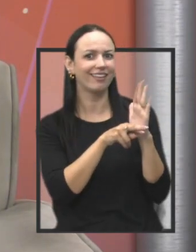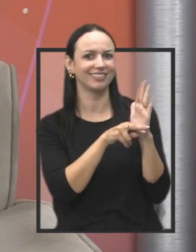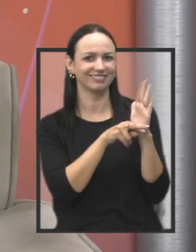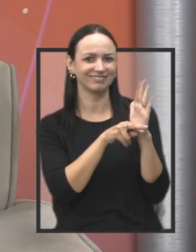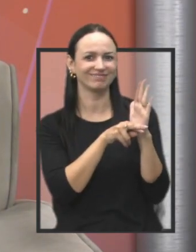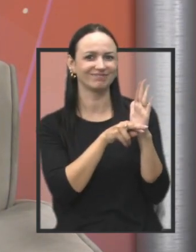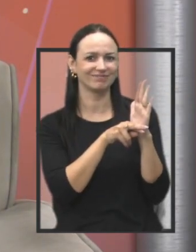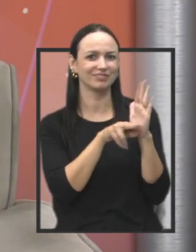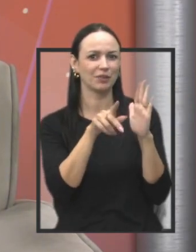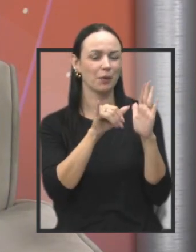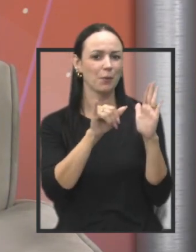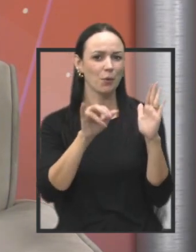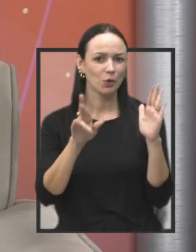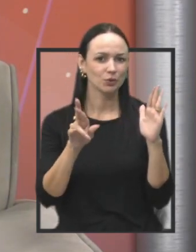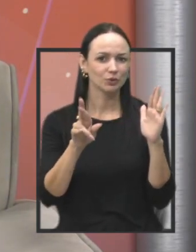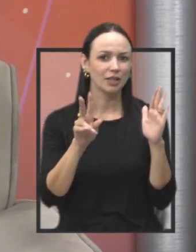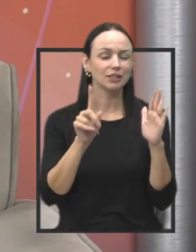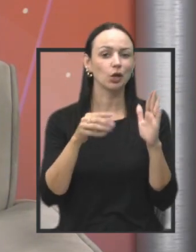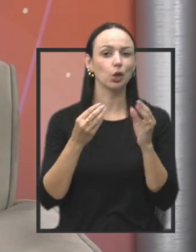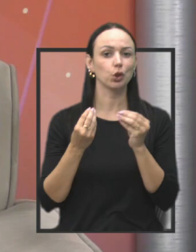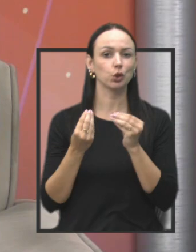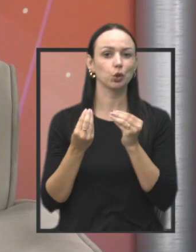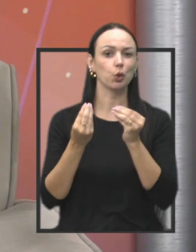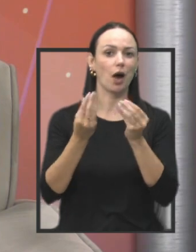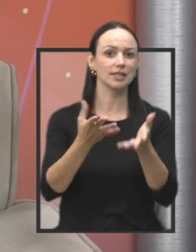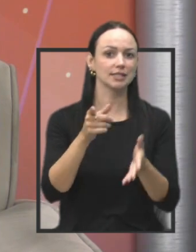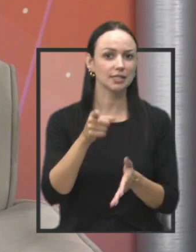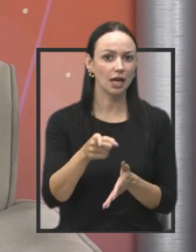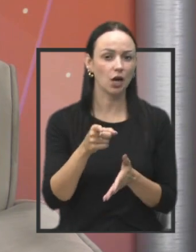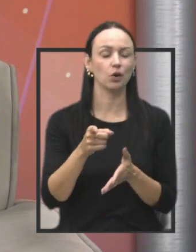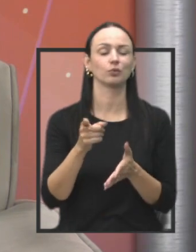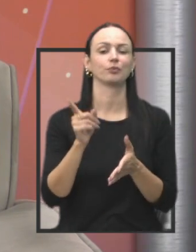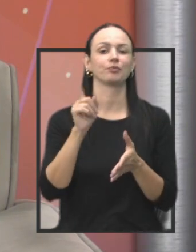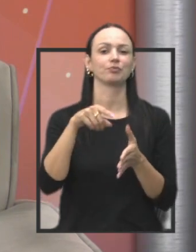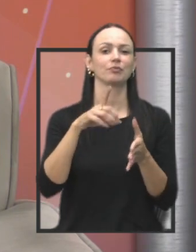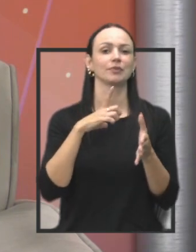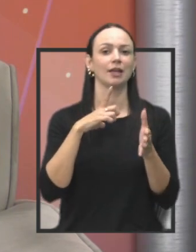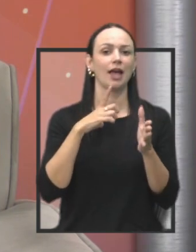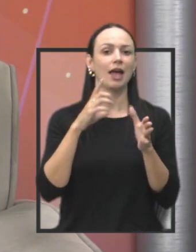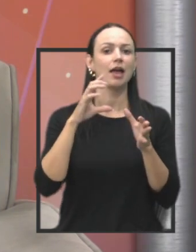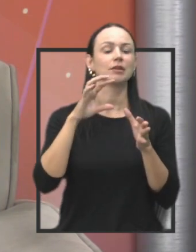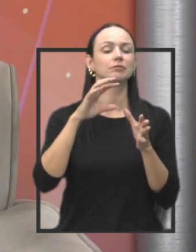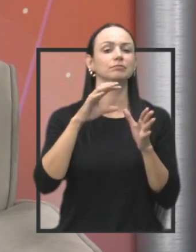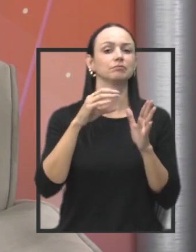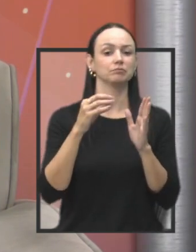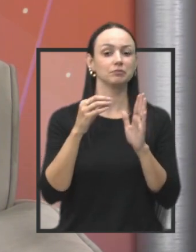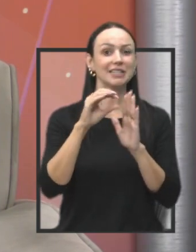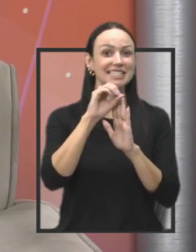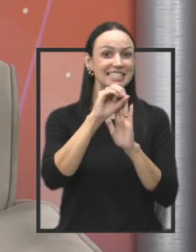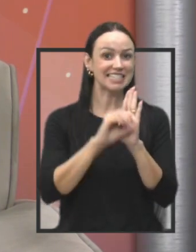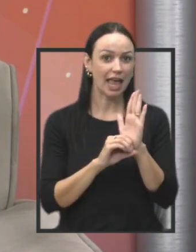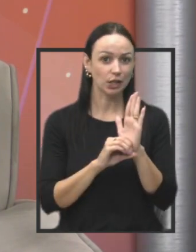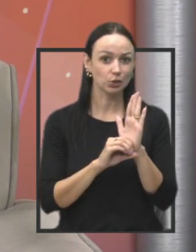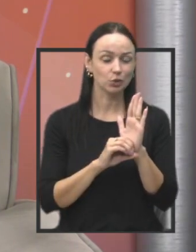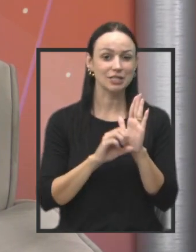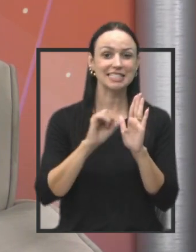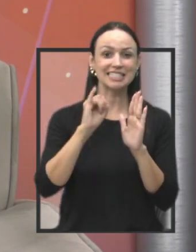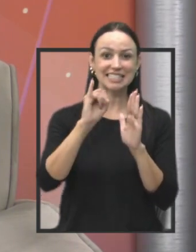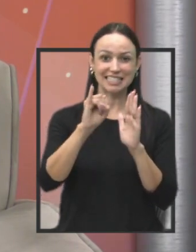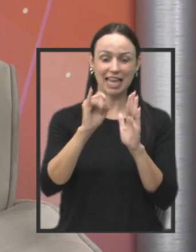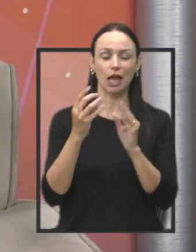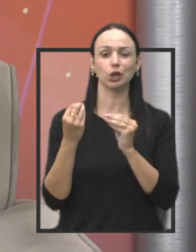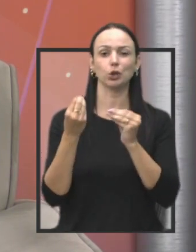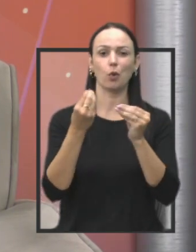Então, a doação entra nesse contexto, na ficha de rendimentos isentos, e se